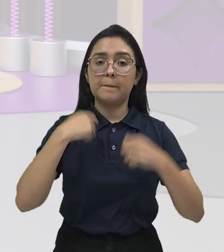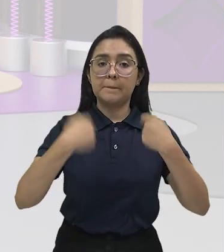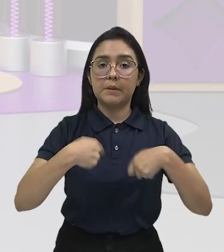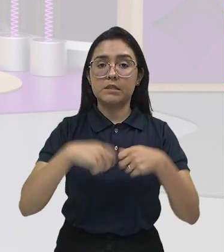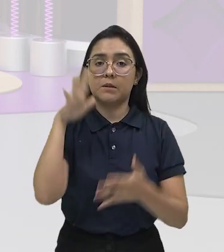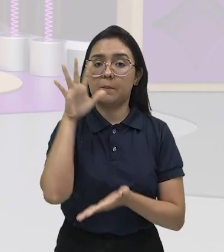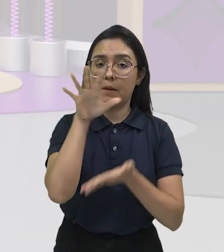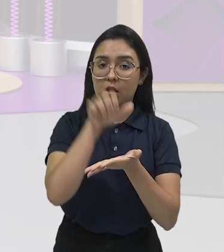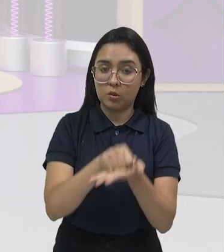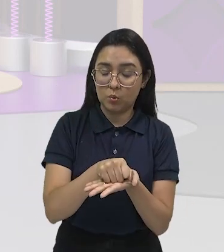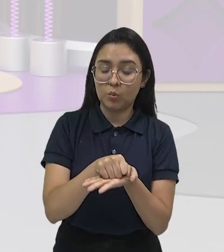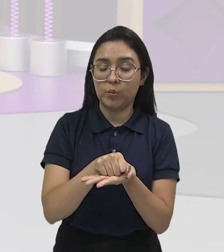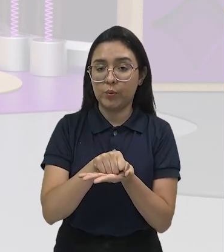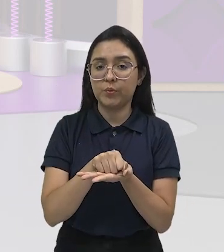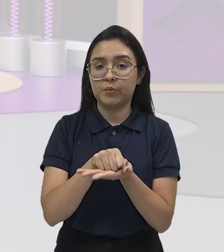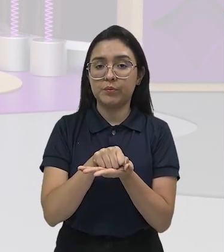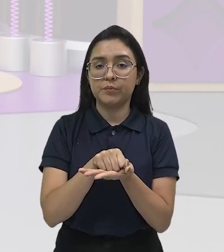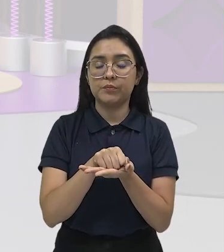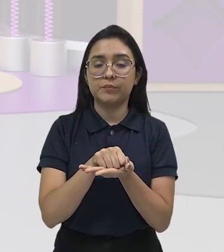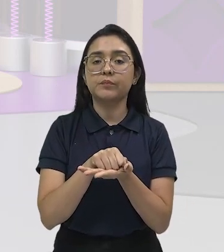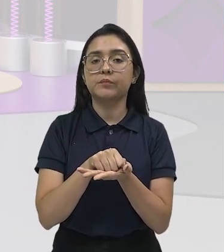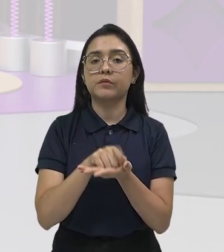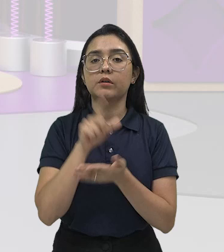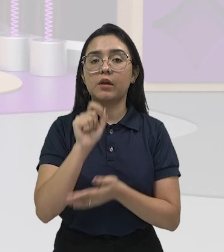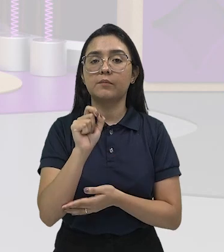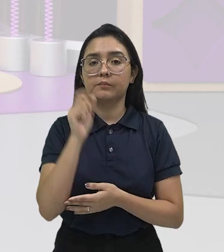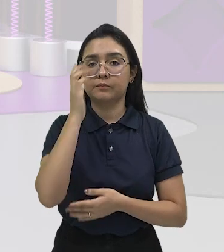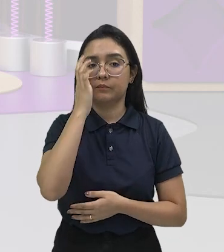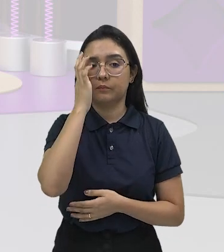precisa se inscrever, né, em